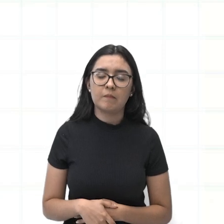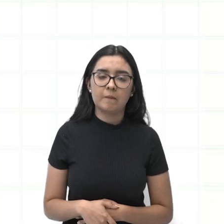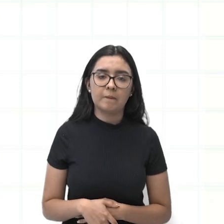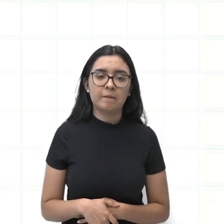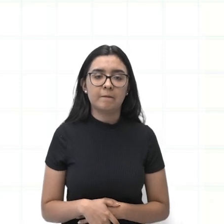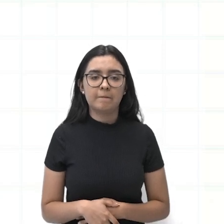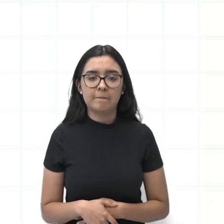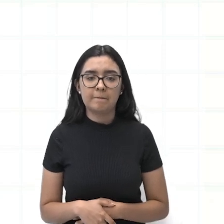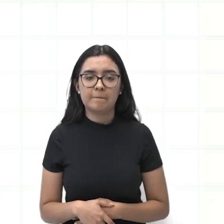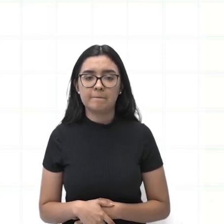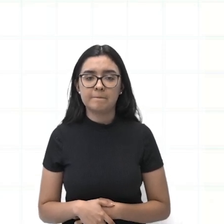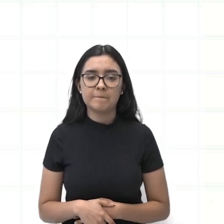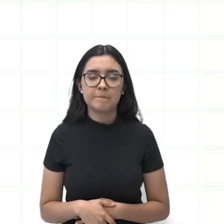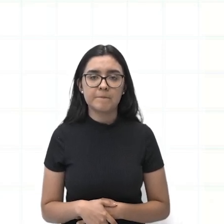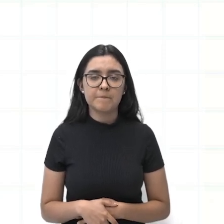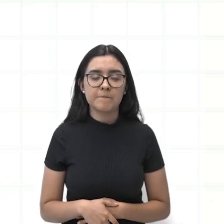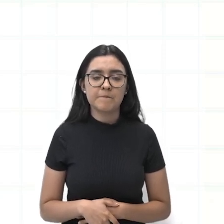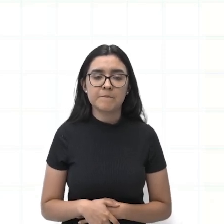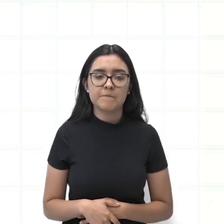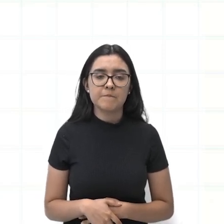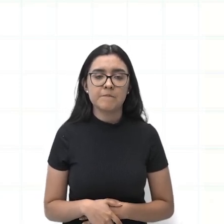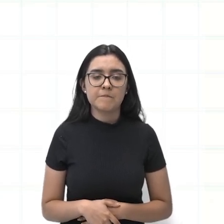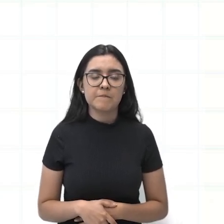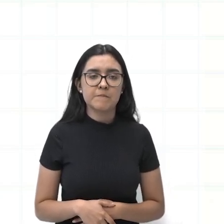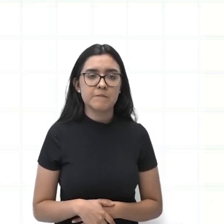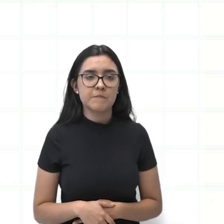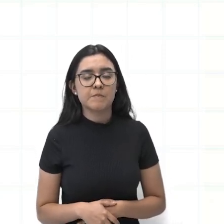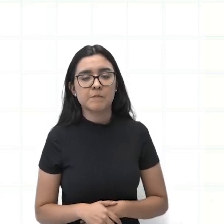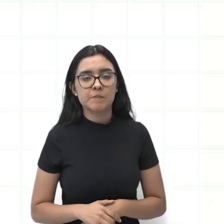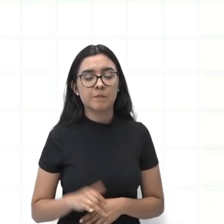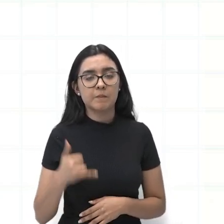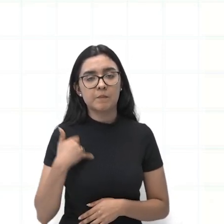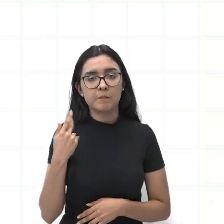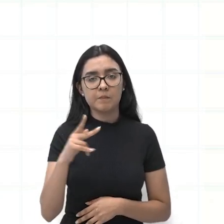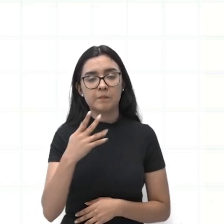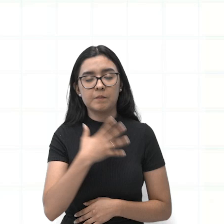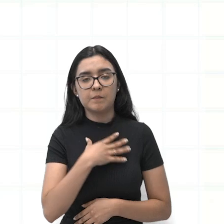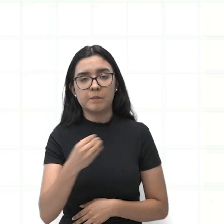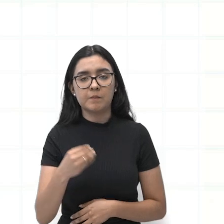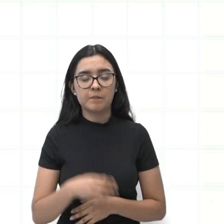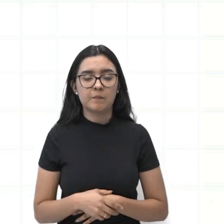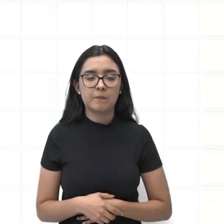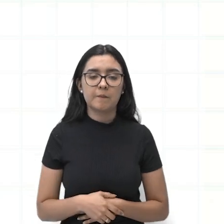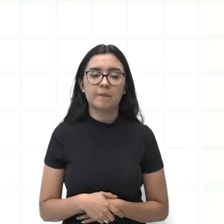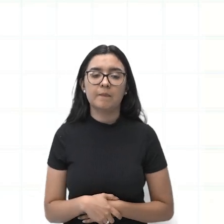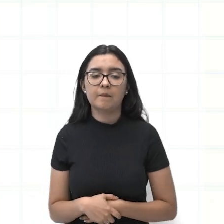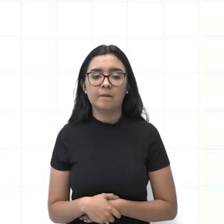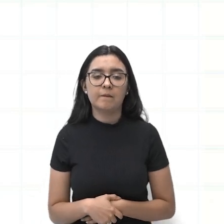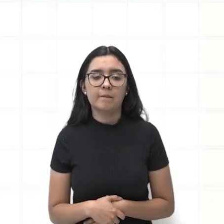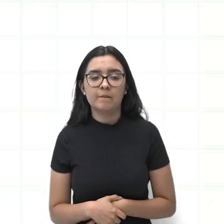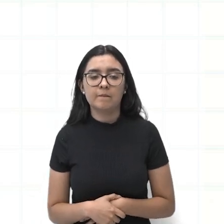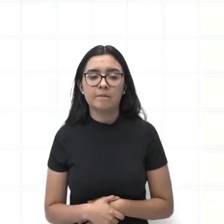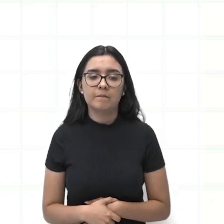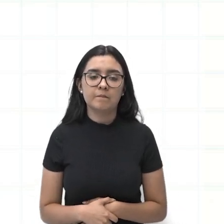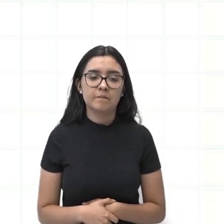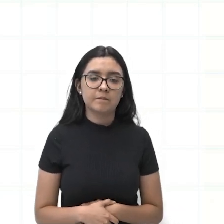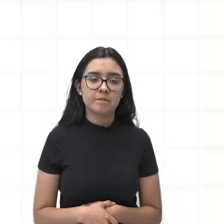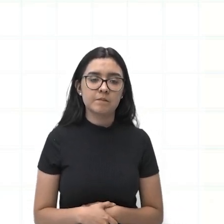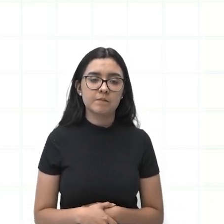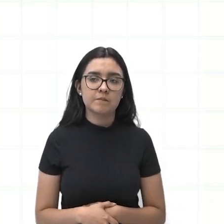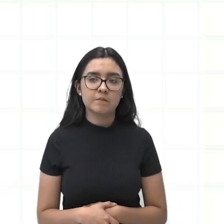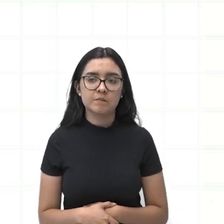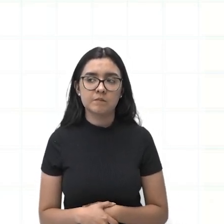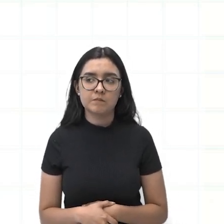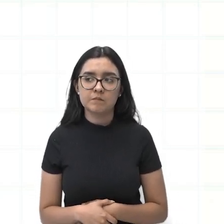4 members. How old is your son? Qual a idade do seu filho? Quantos anos seu filho tem? He is 8